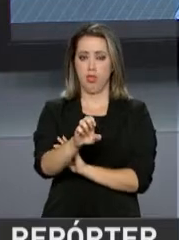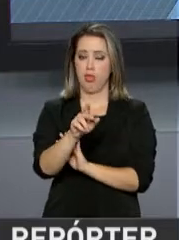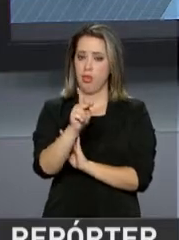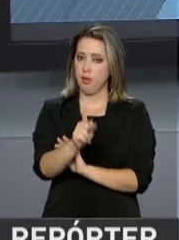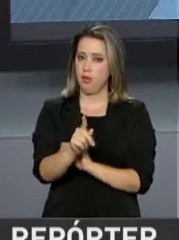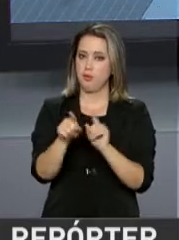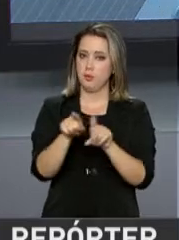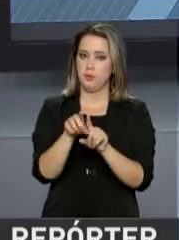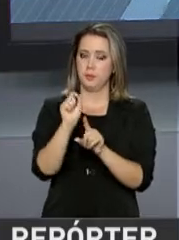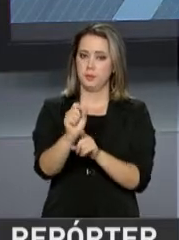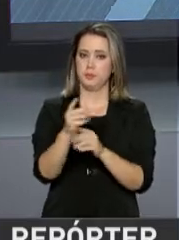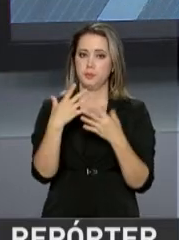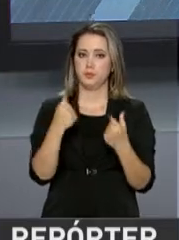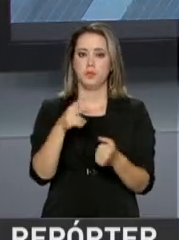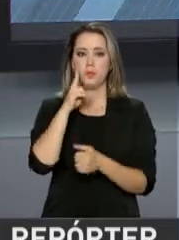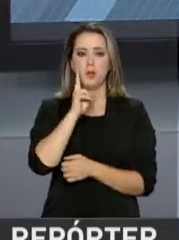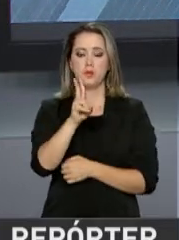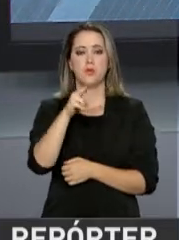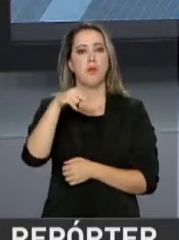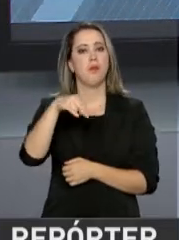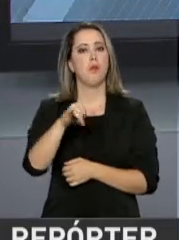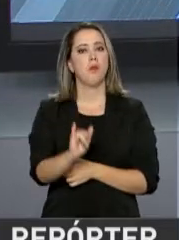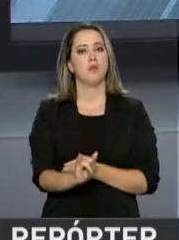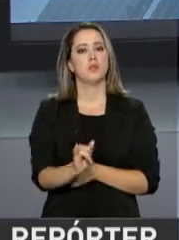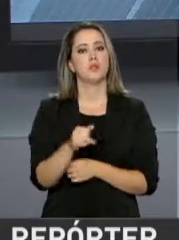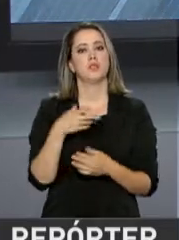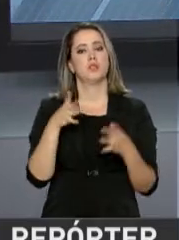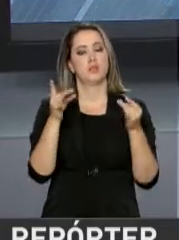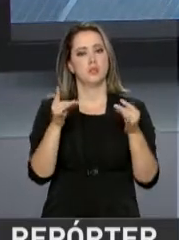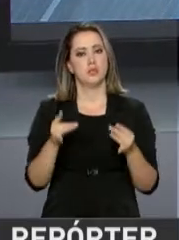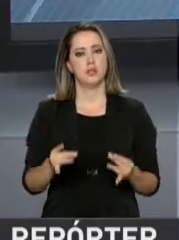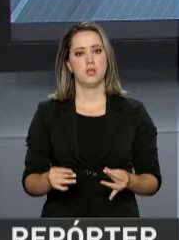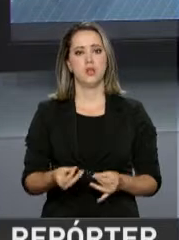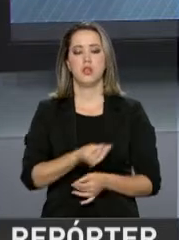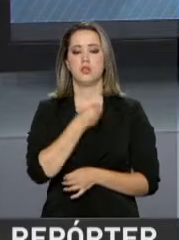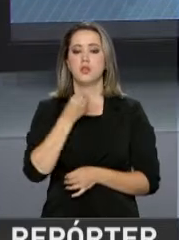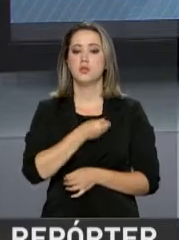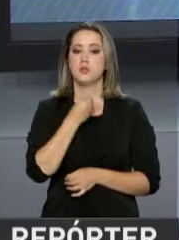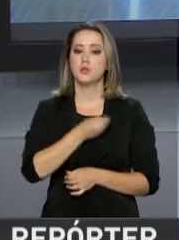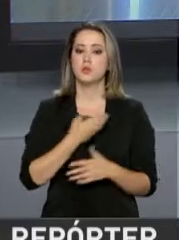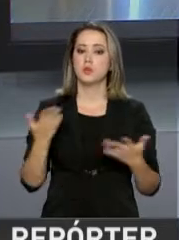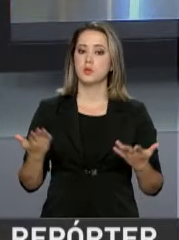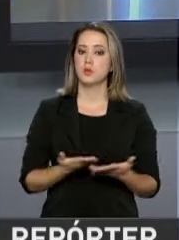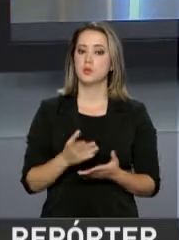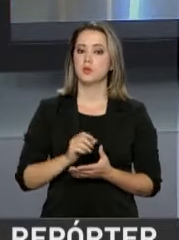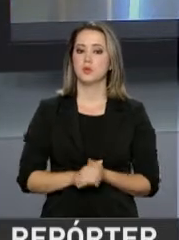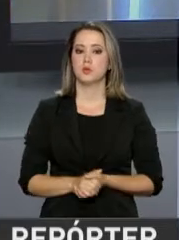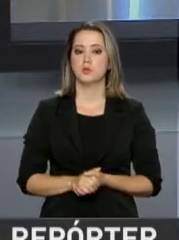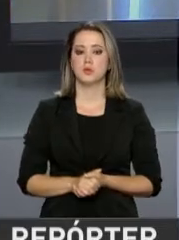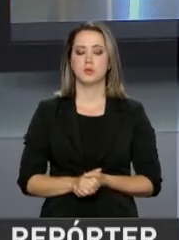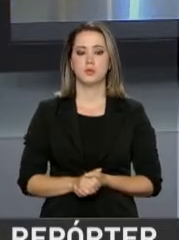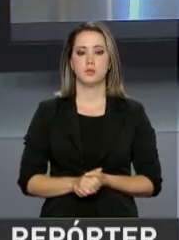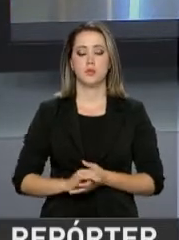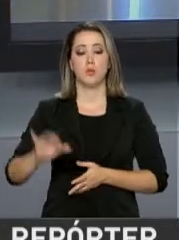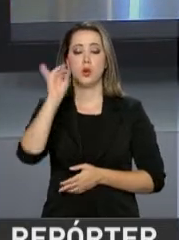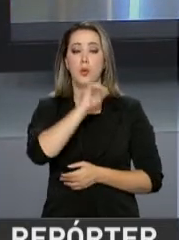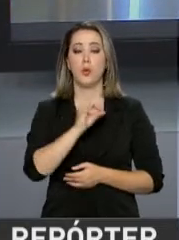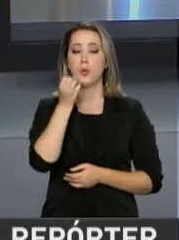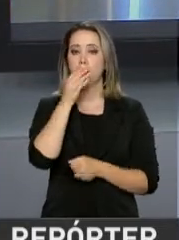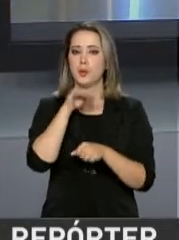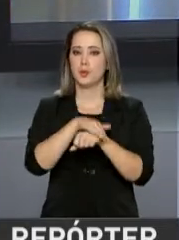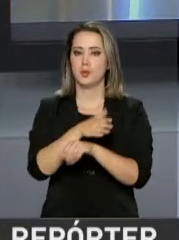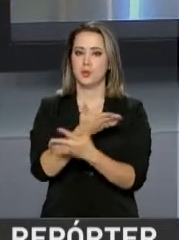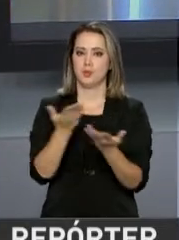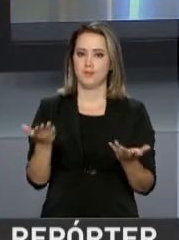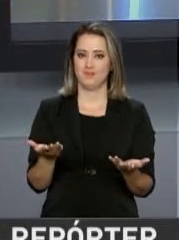teixeira vamos falar novamente com repórter nem pereira que tem ao vivo as informações sobre esse assunto olá boa noite mais uma